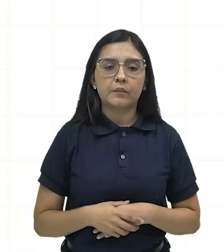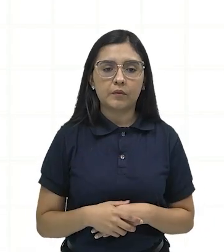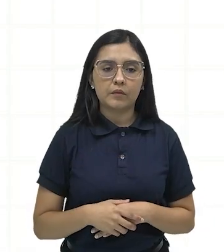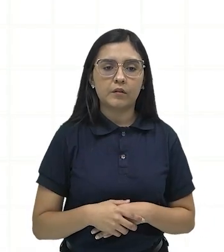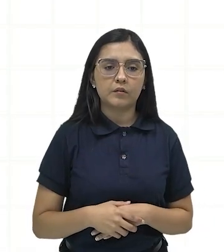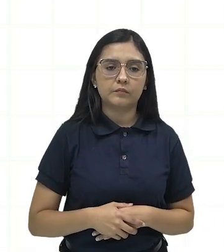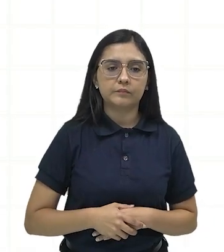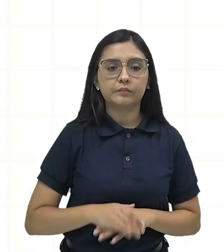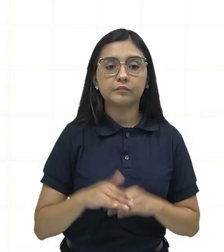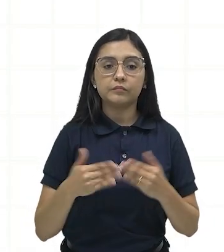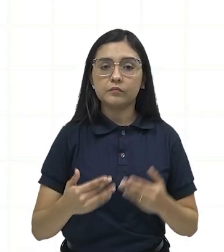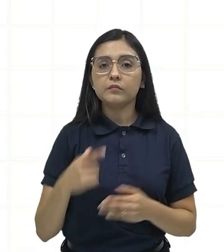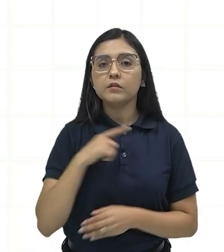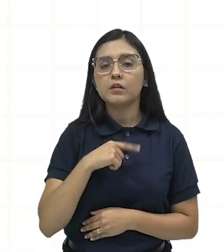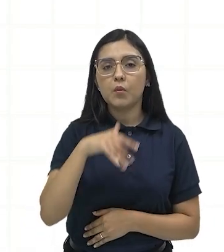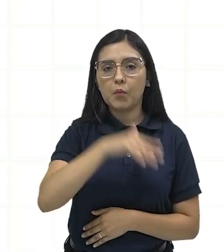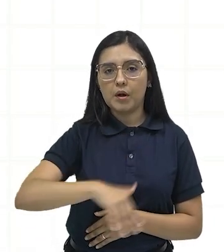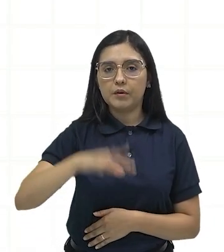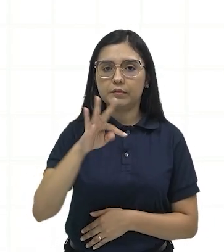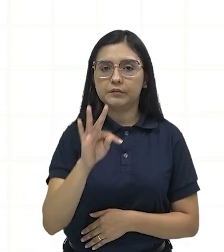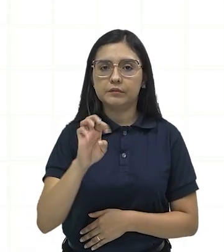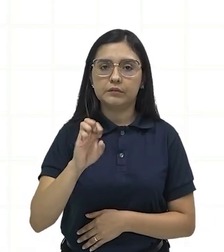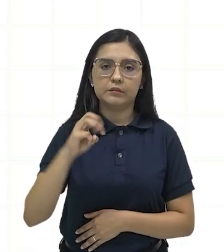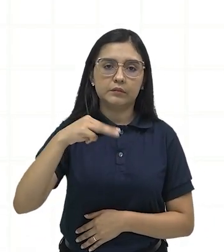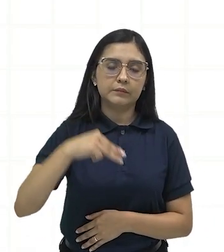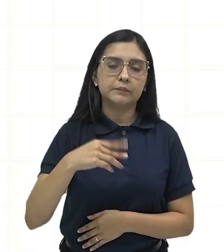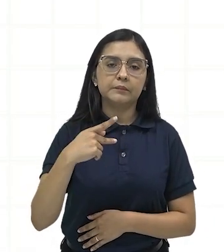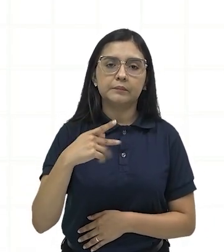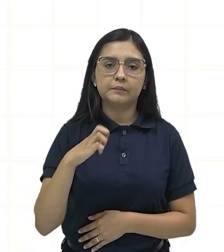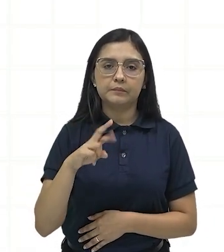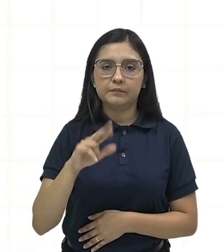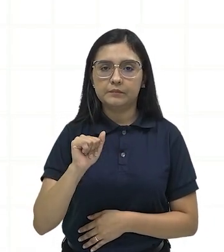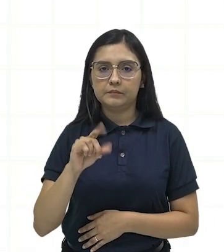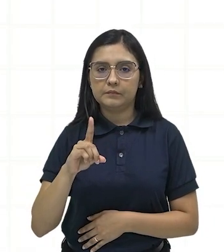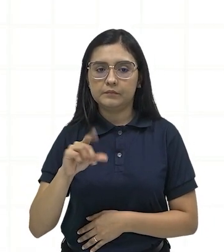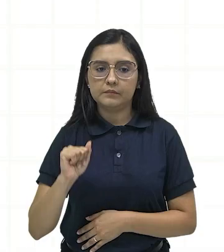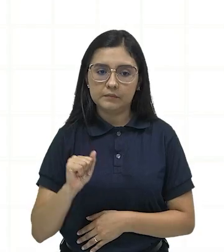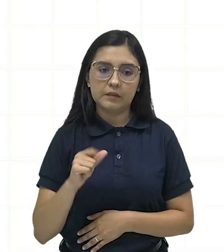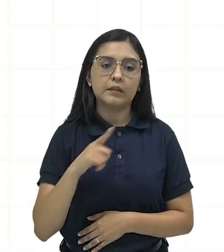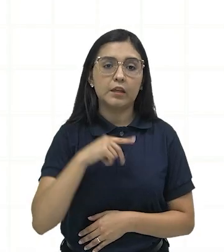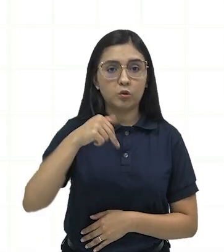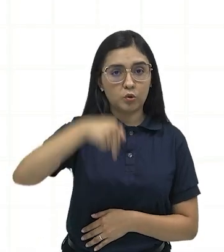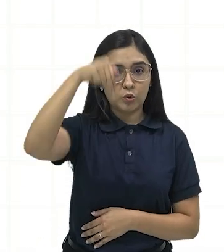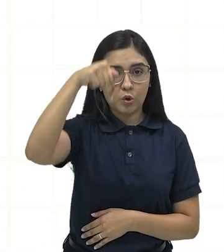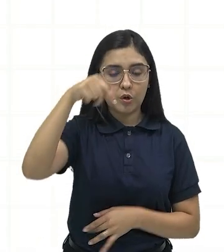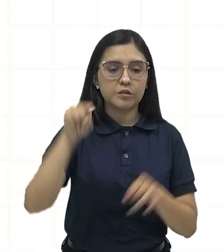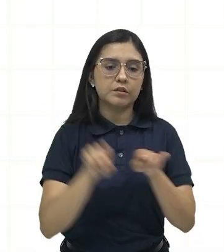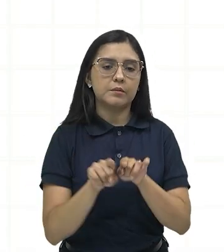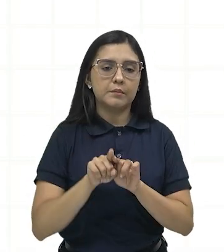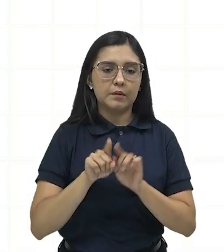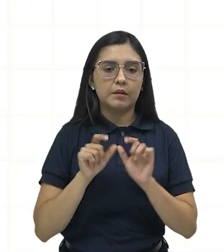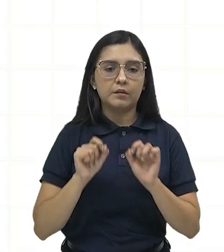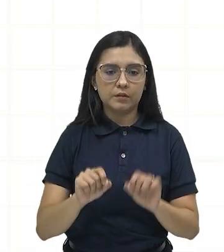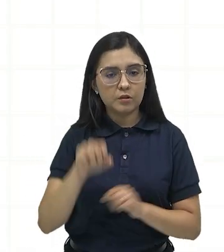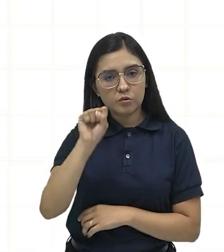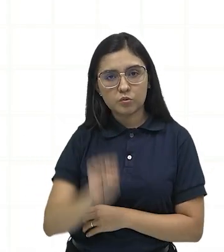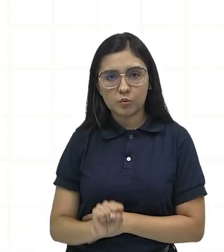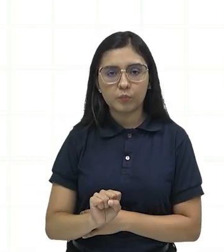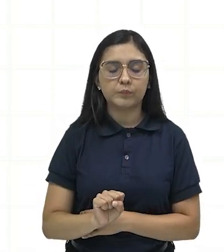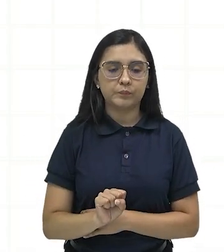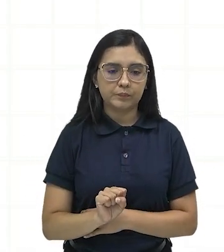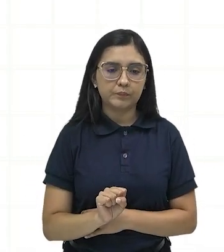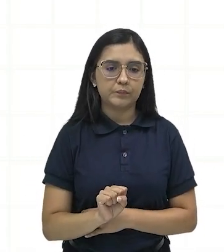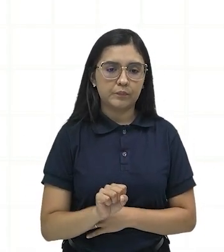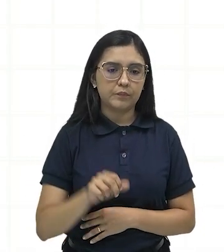estar acima, né? Nós temos aí da zona tropical e também abaixo da zona tropical. Então, a zona